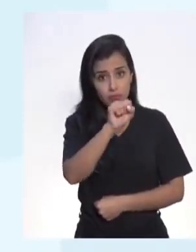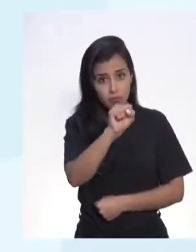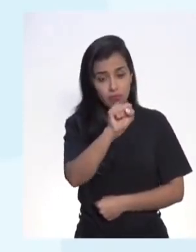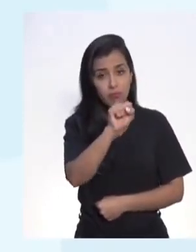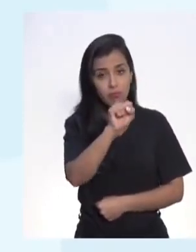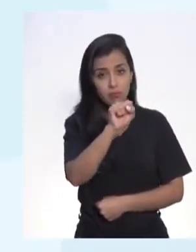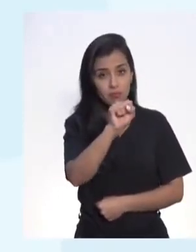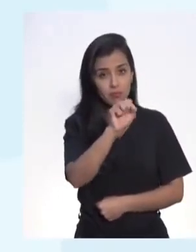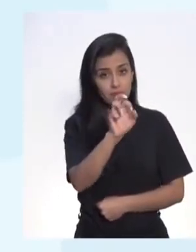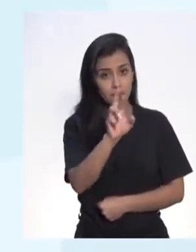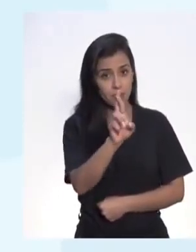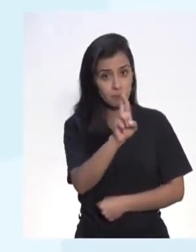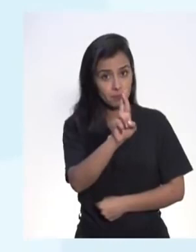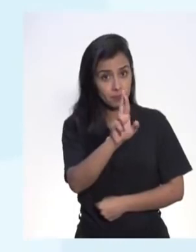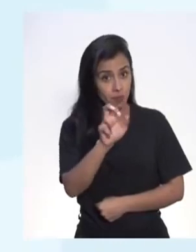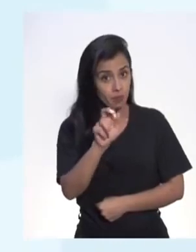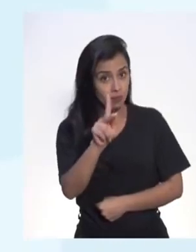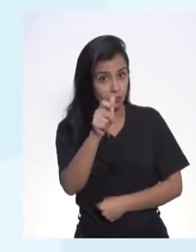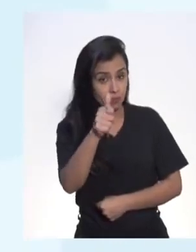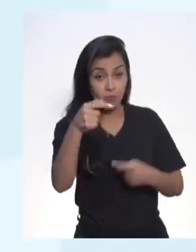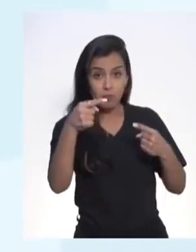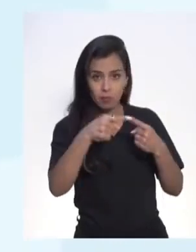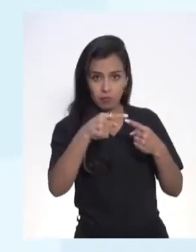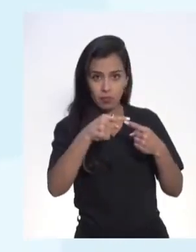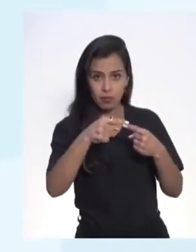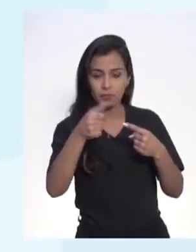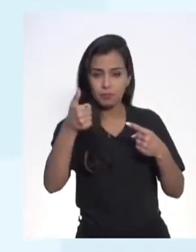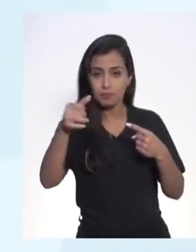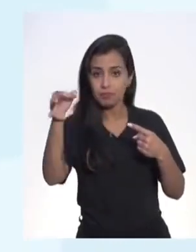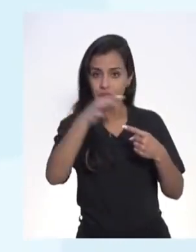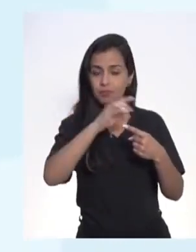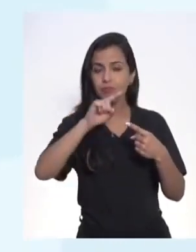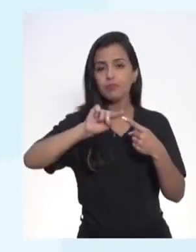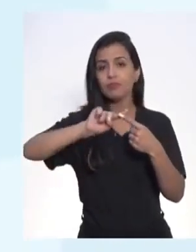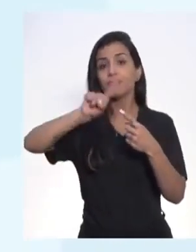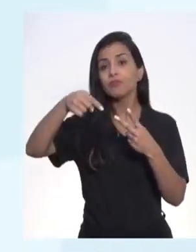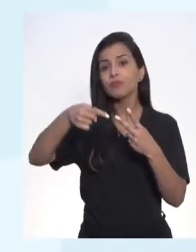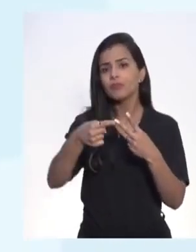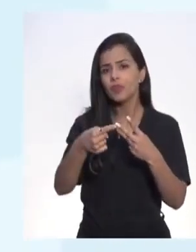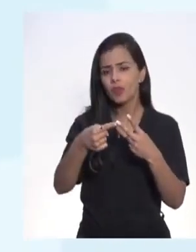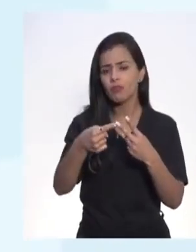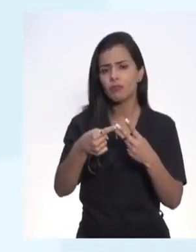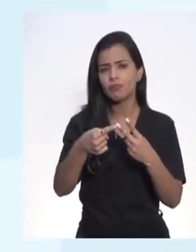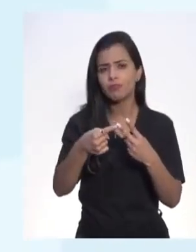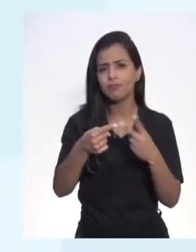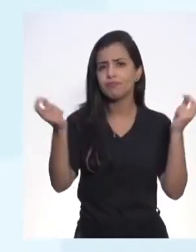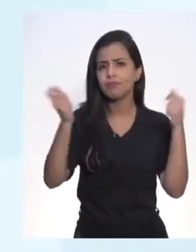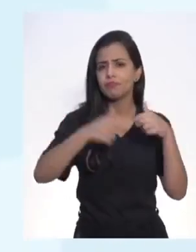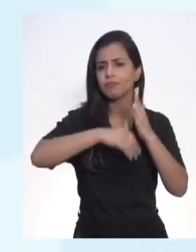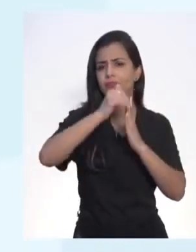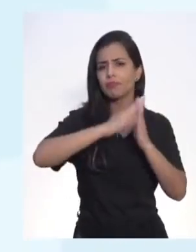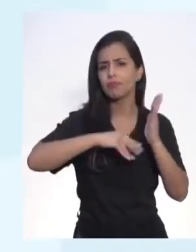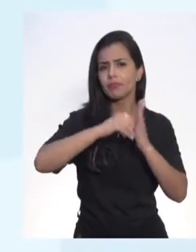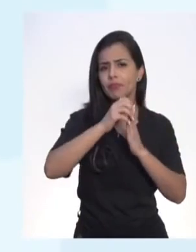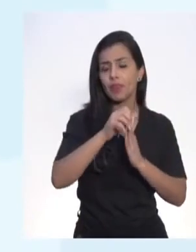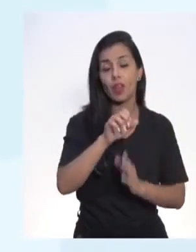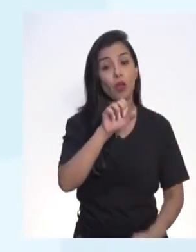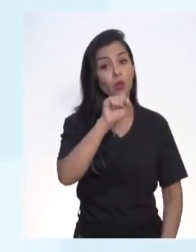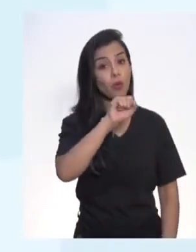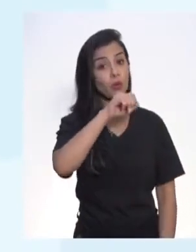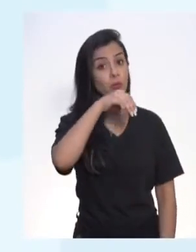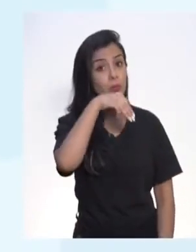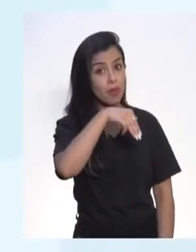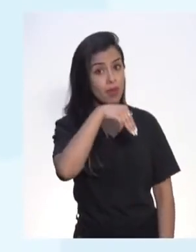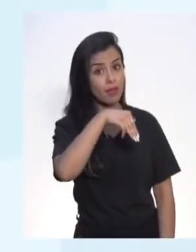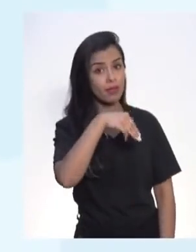1.568. Tudo bem? Produto 2. Professora Inês, quanto que rende o produto 2? 8 metros quadrados. Ah, essa aqui eu